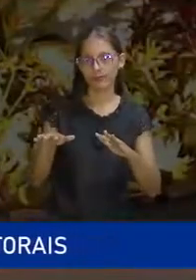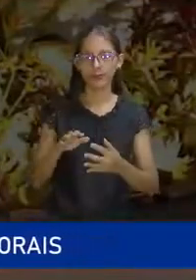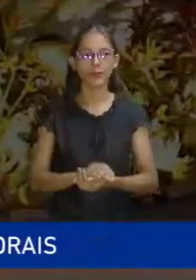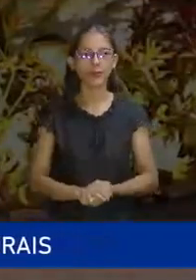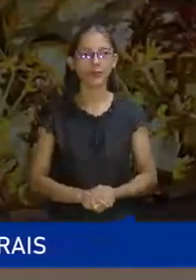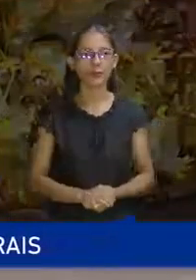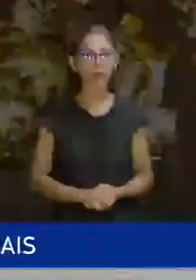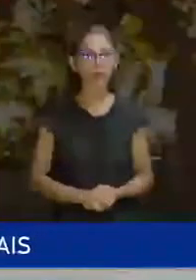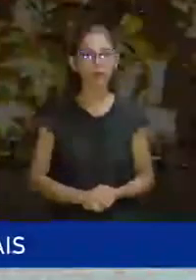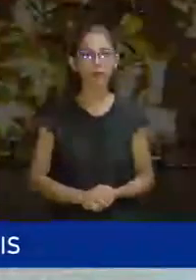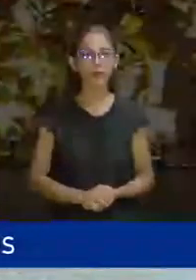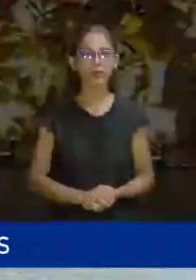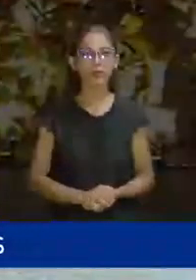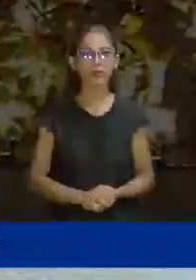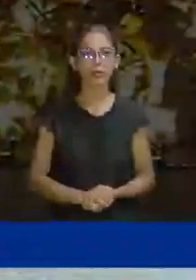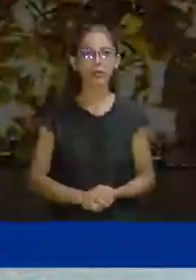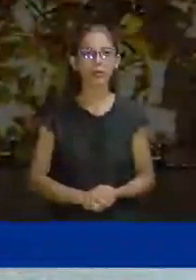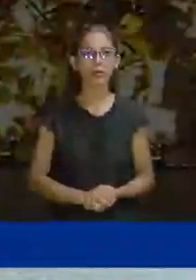Cumprimento